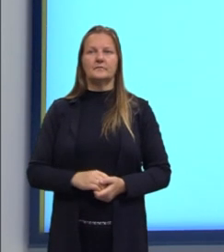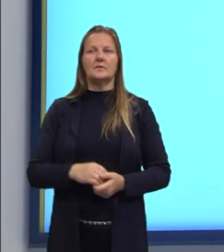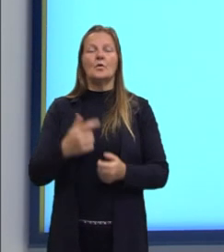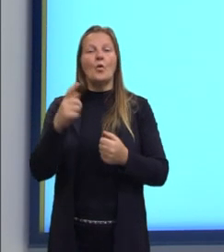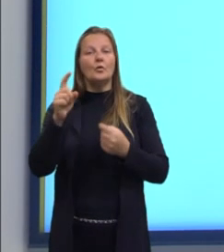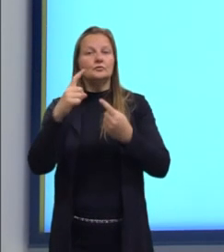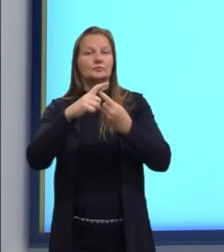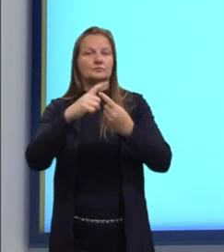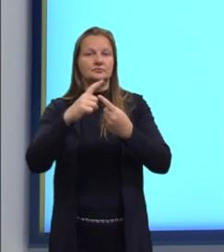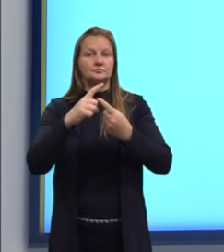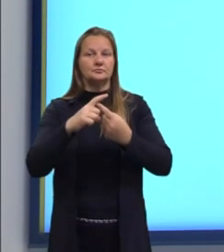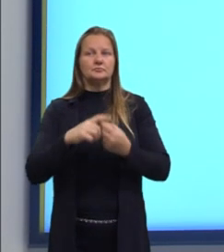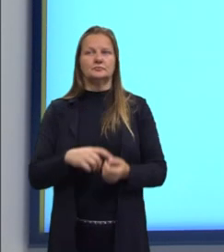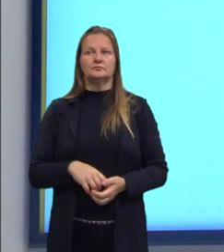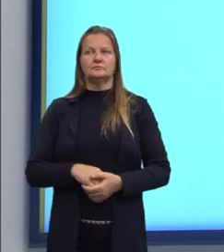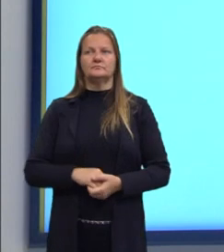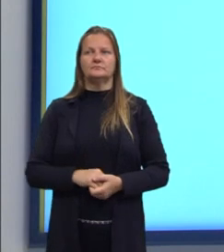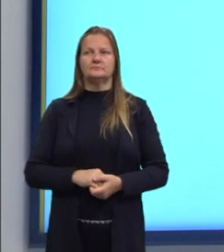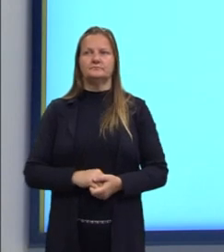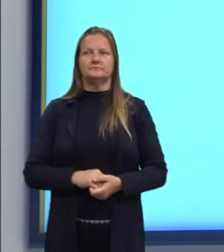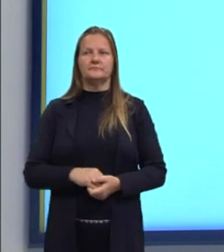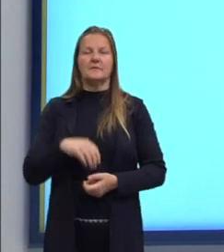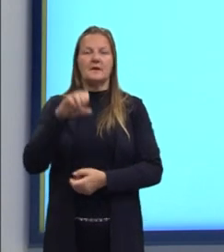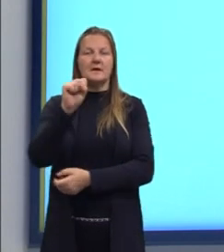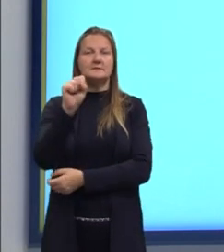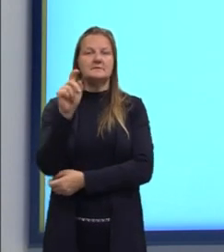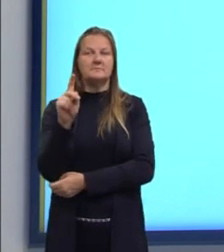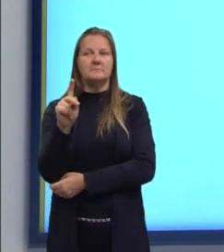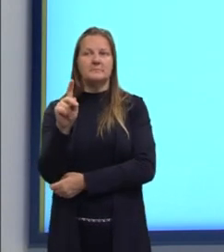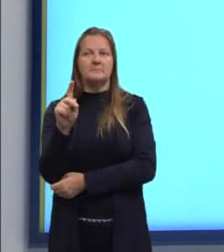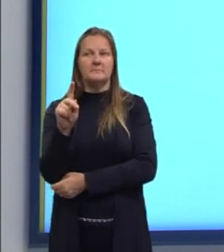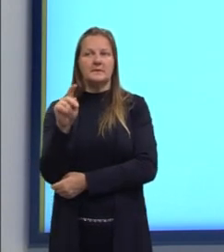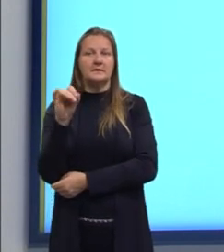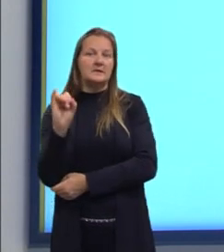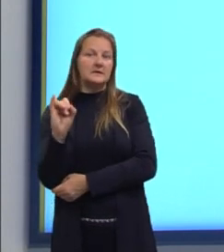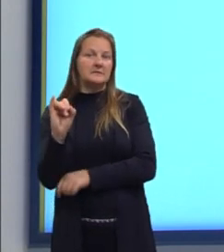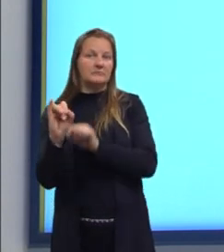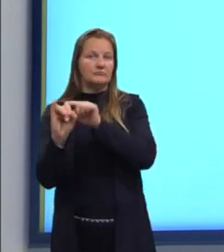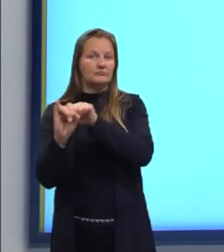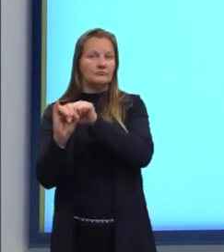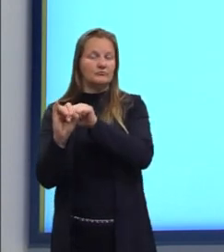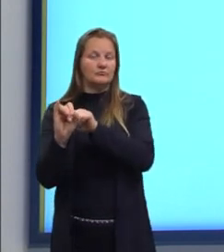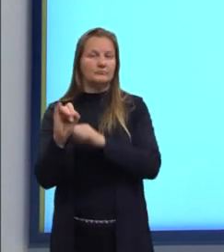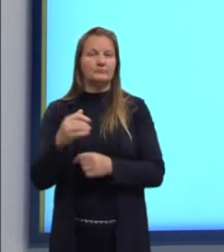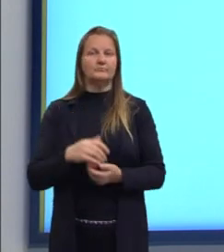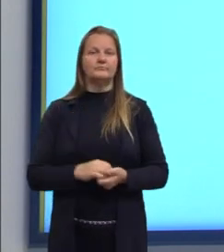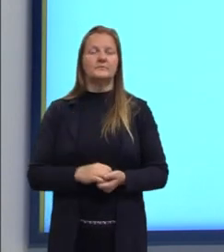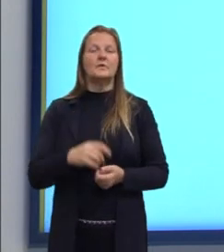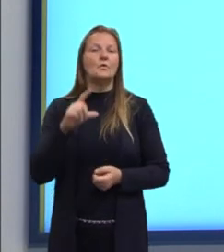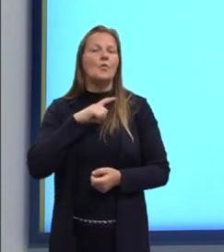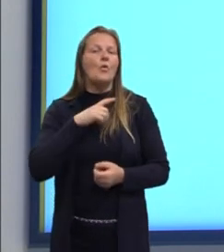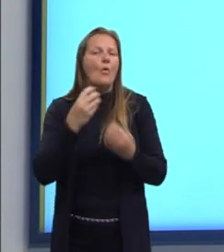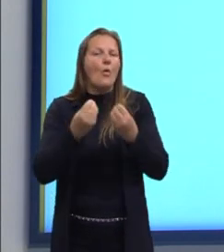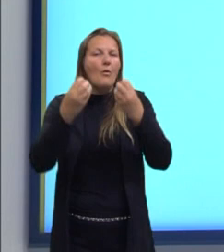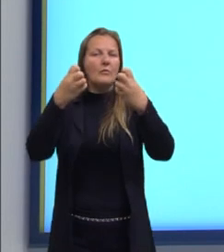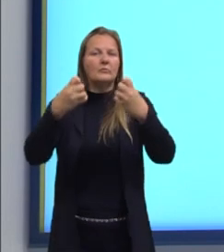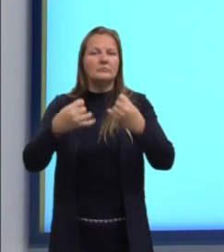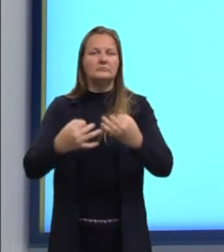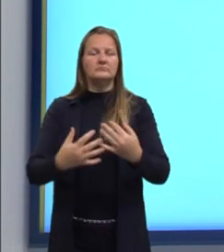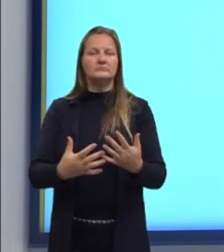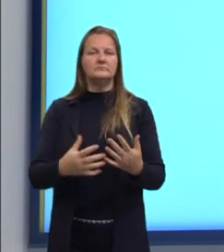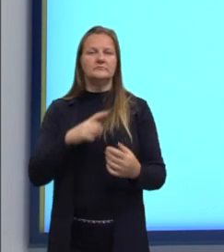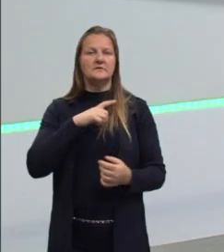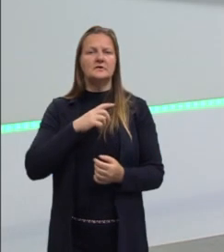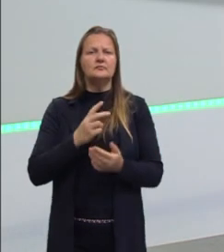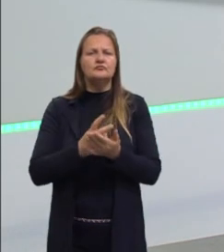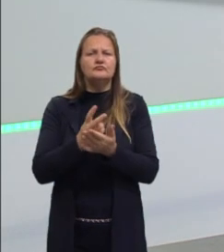caso ainda né o sistema possível mas agora o indeterminado o que que nós teríamos falei para vocês né